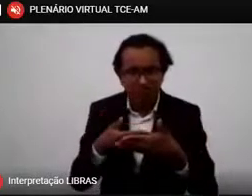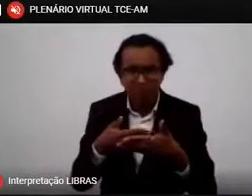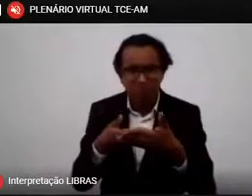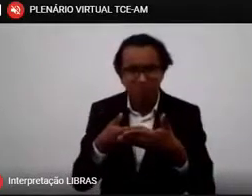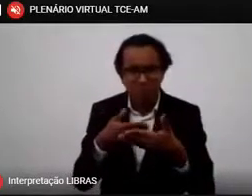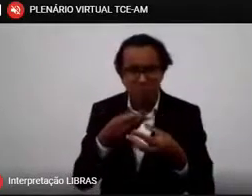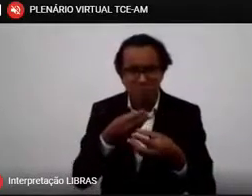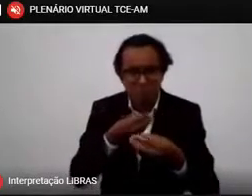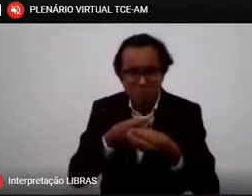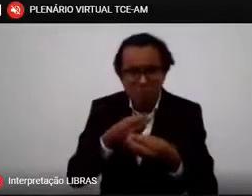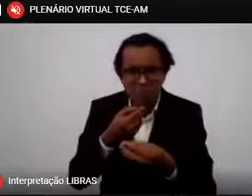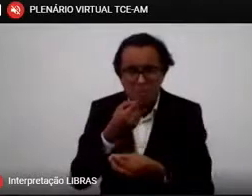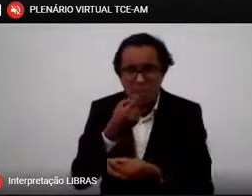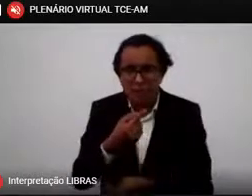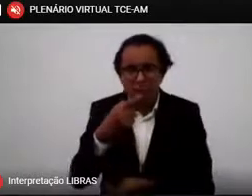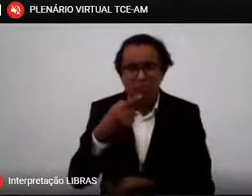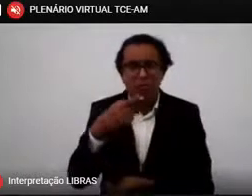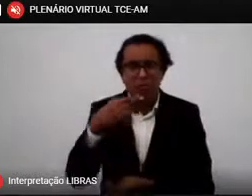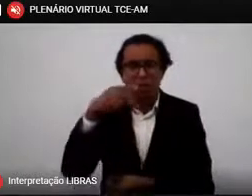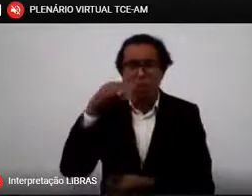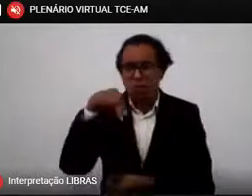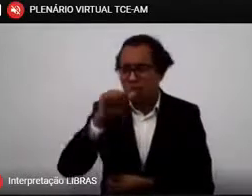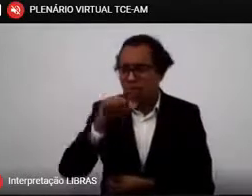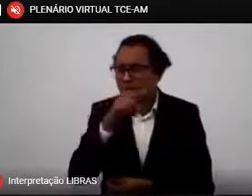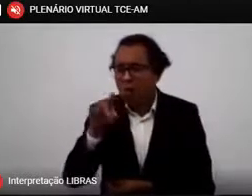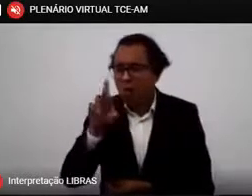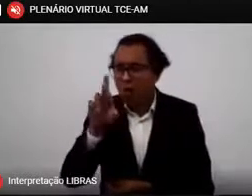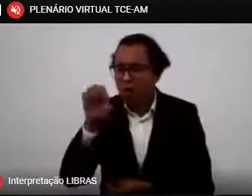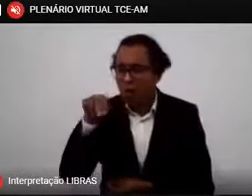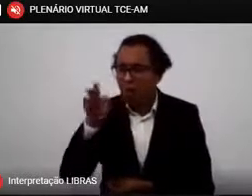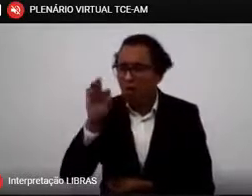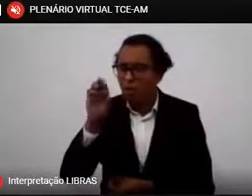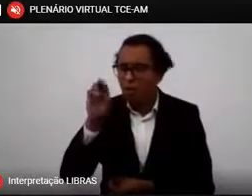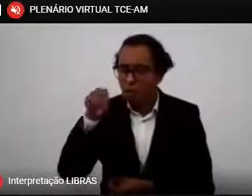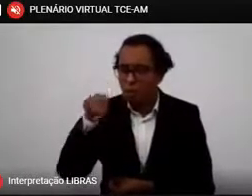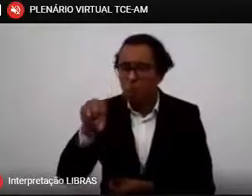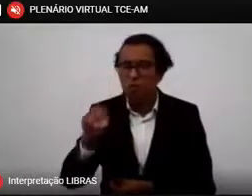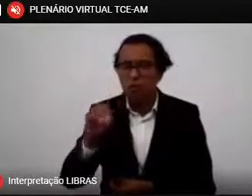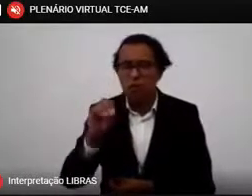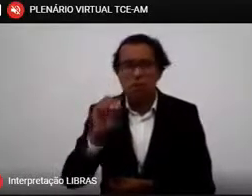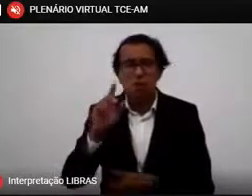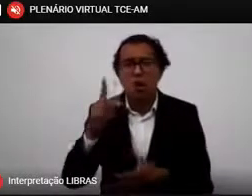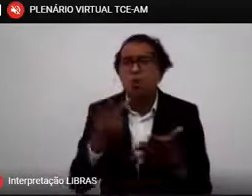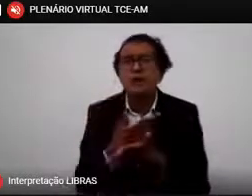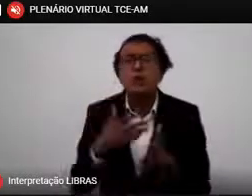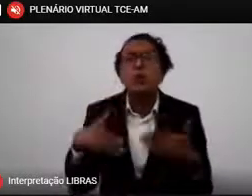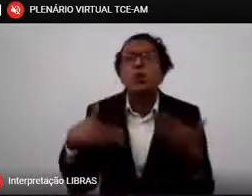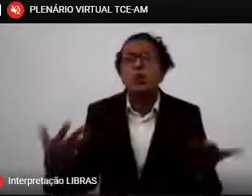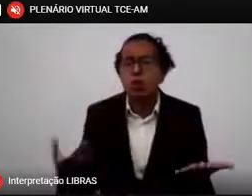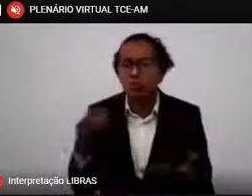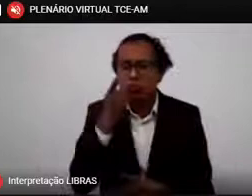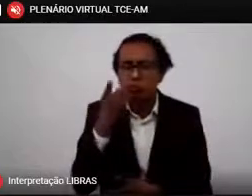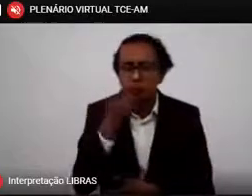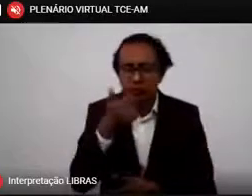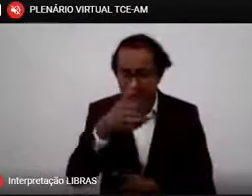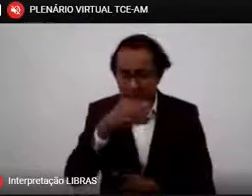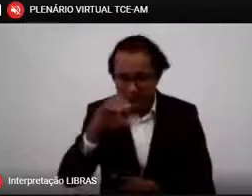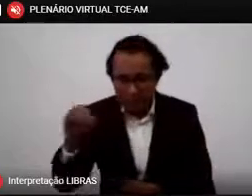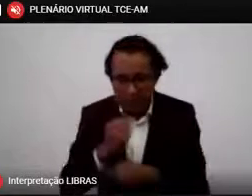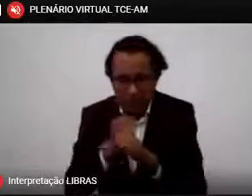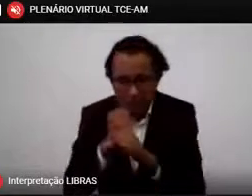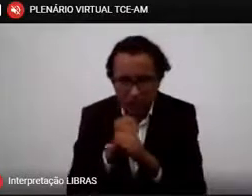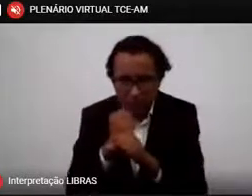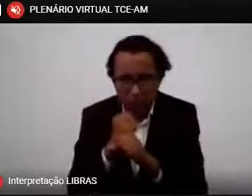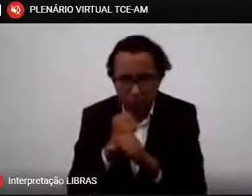muito distantes, acontecerá daqui a 100 anos, 200, ou acontecerá... E essa pesquisa que nós temos feito mostra que nós estamos